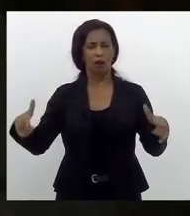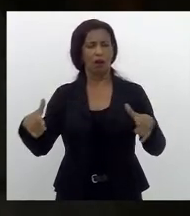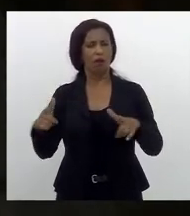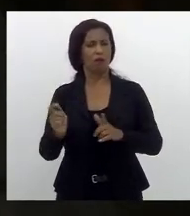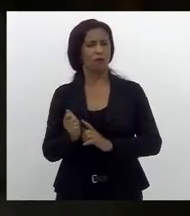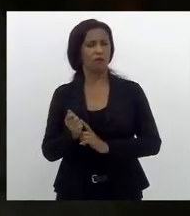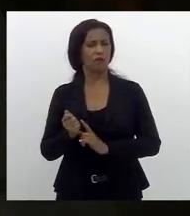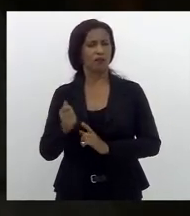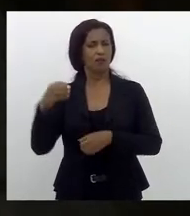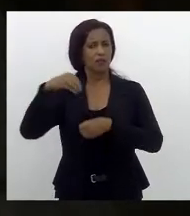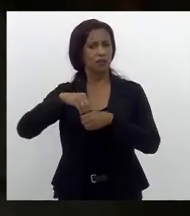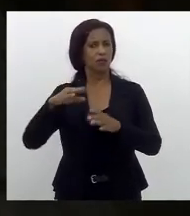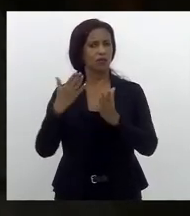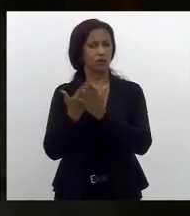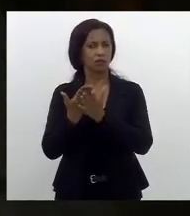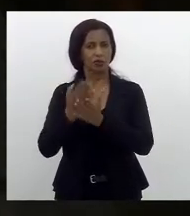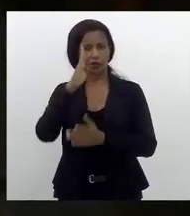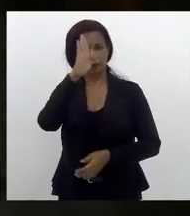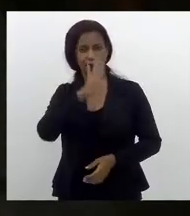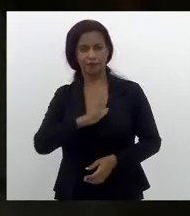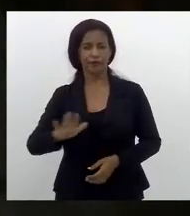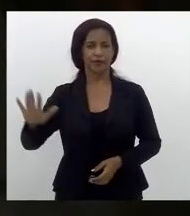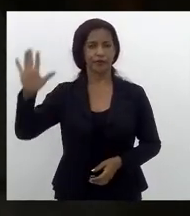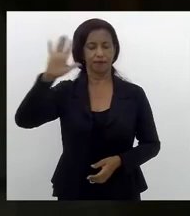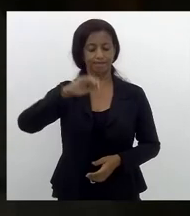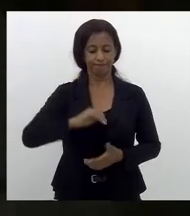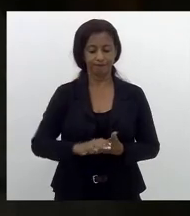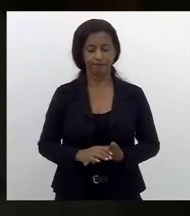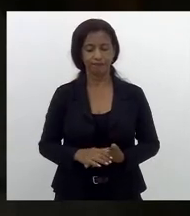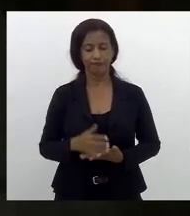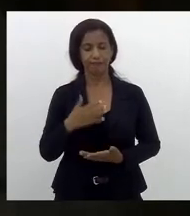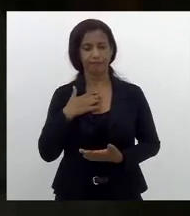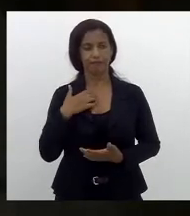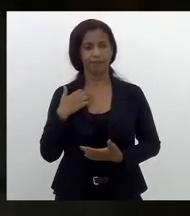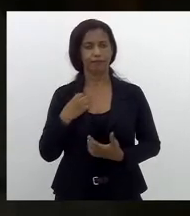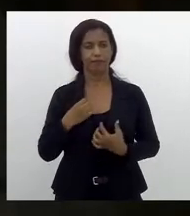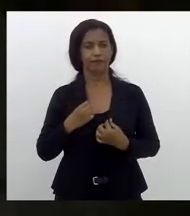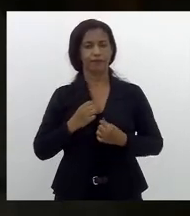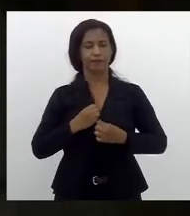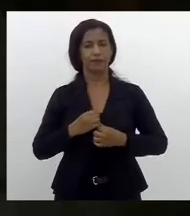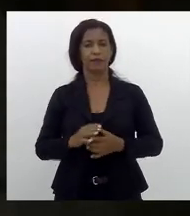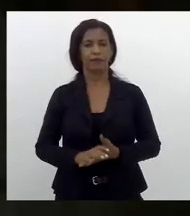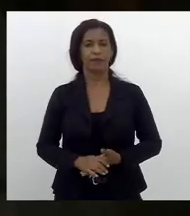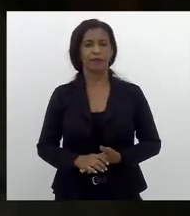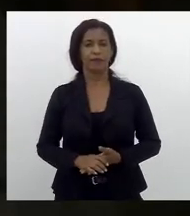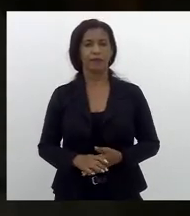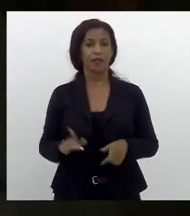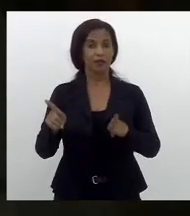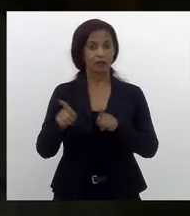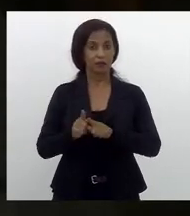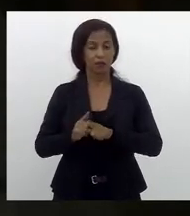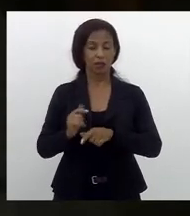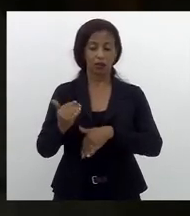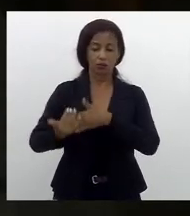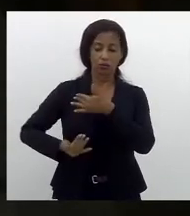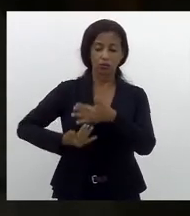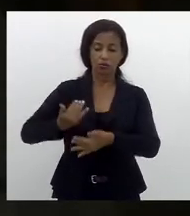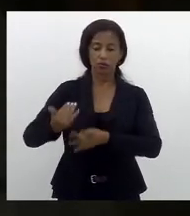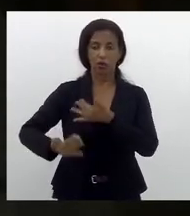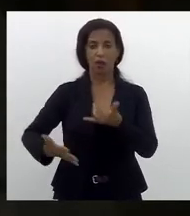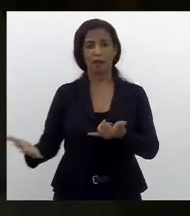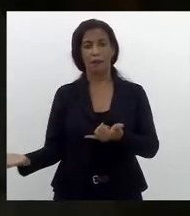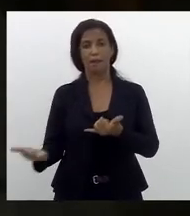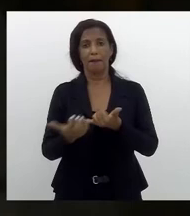larga em escolas públicas em todo o Brasil. Além disso, as sucessivas entregas do